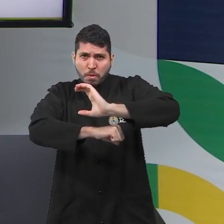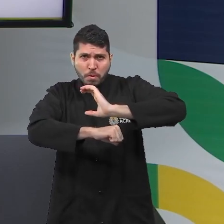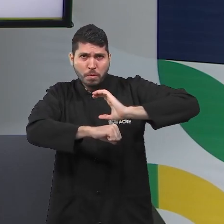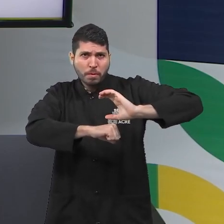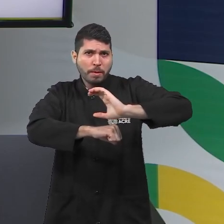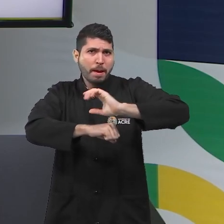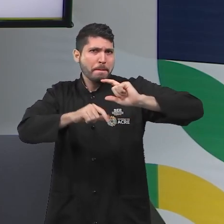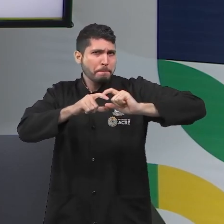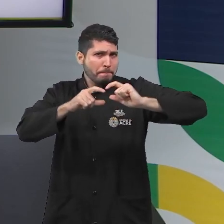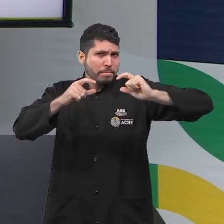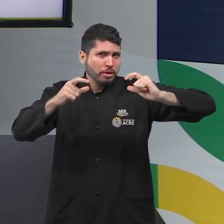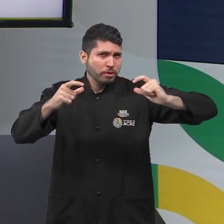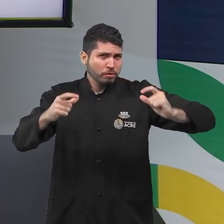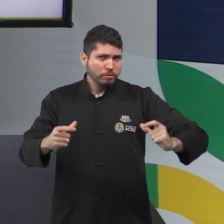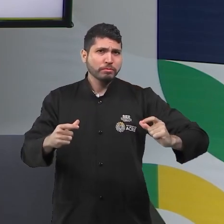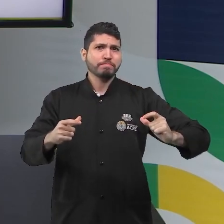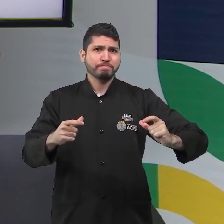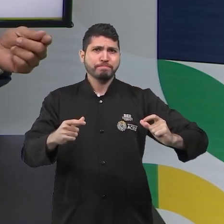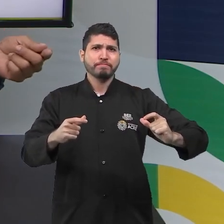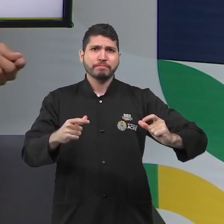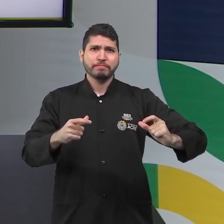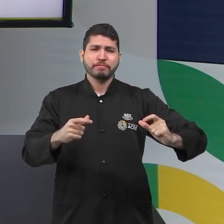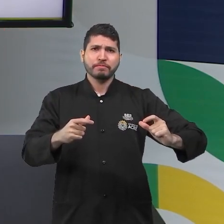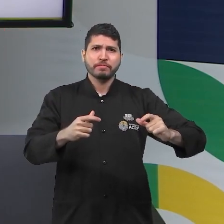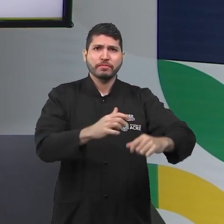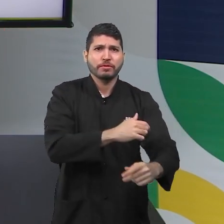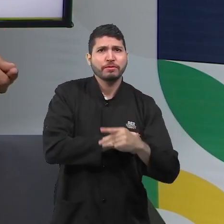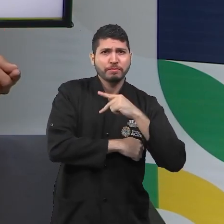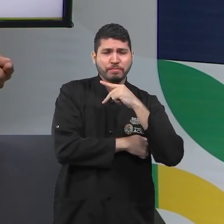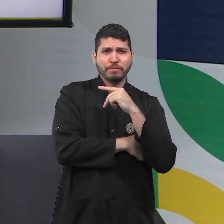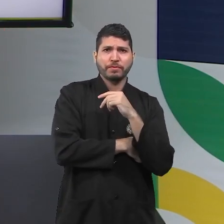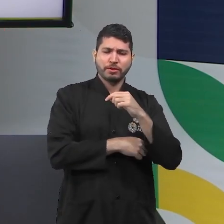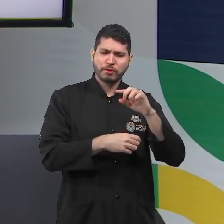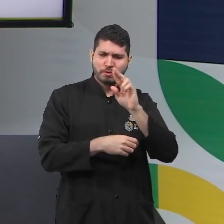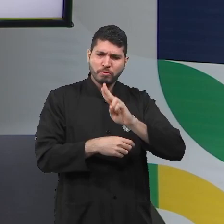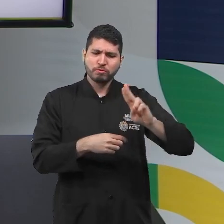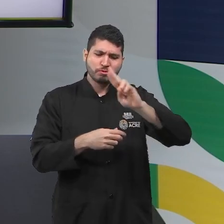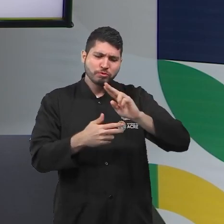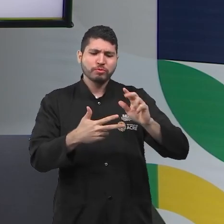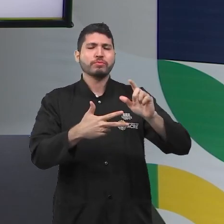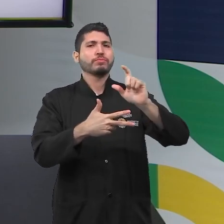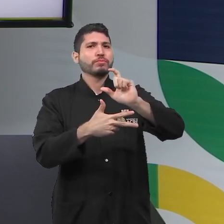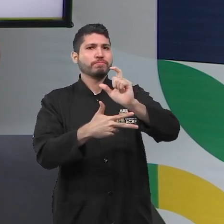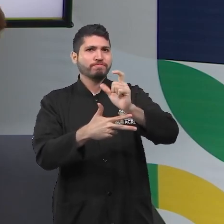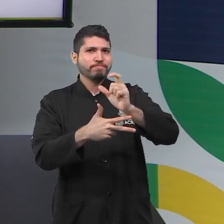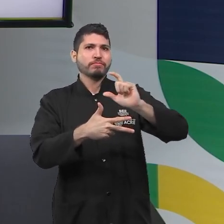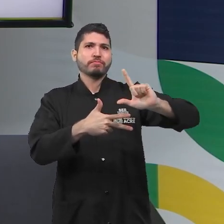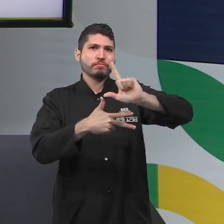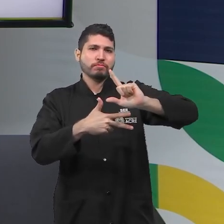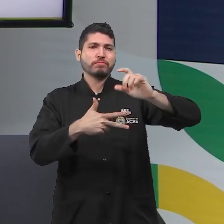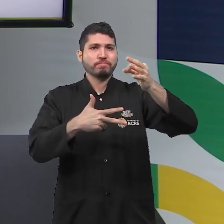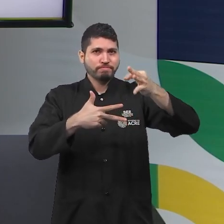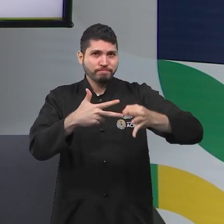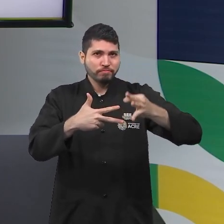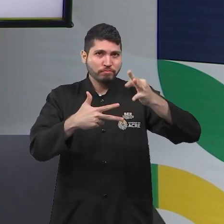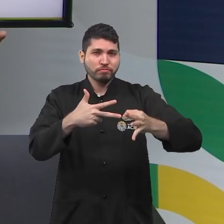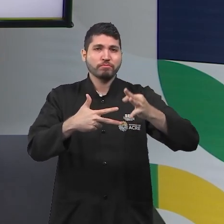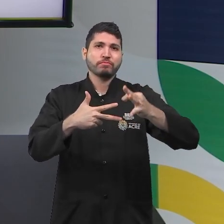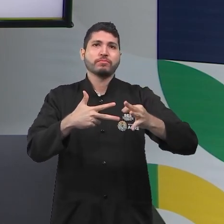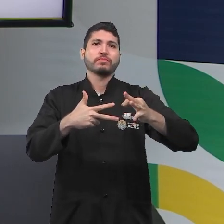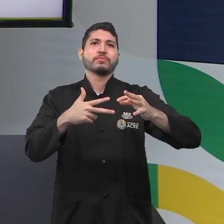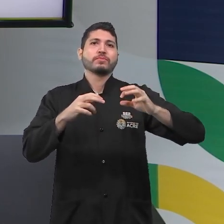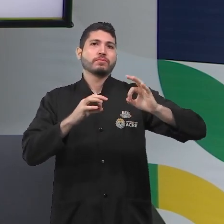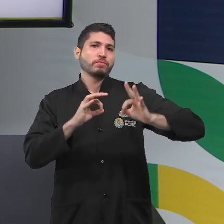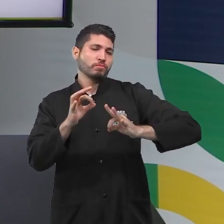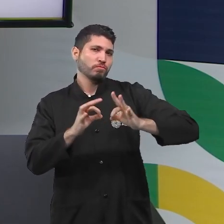a maioria delas, que levam em consideração os três poderes, executivo, legislativo e judiciário, que foram